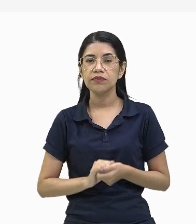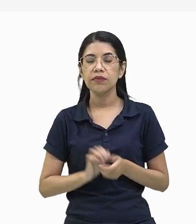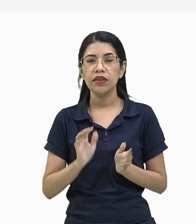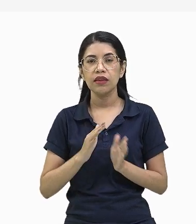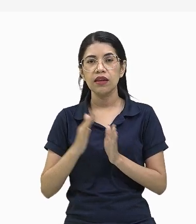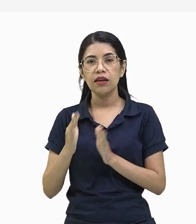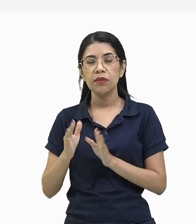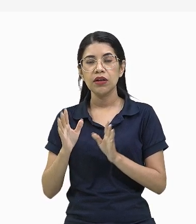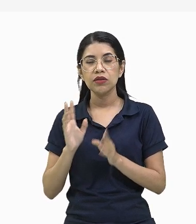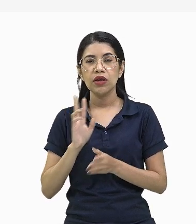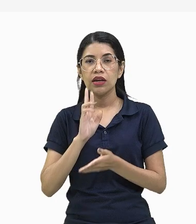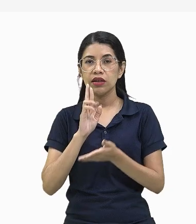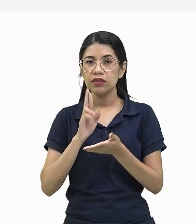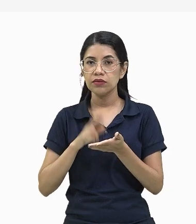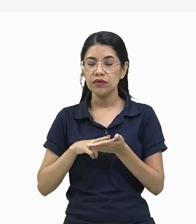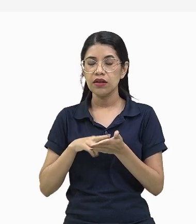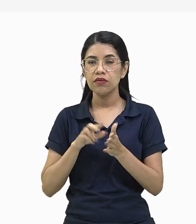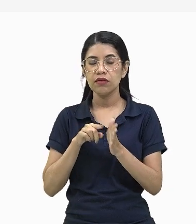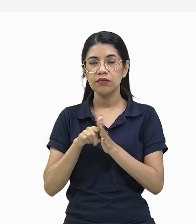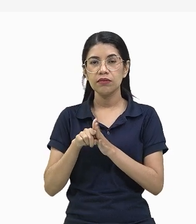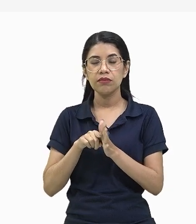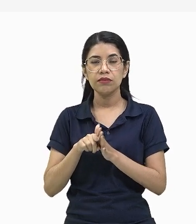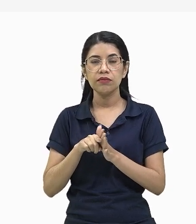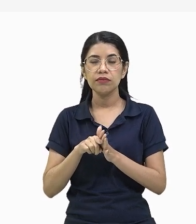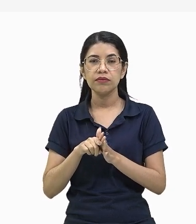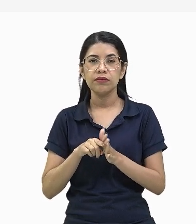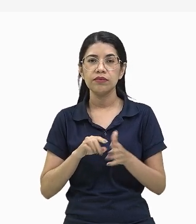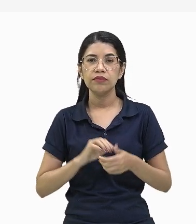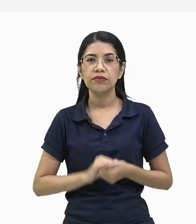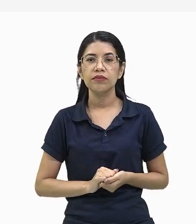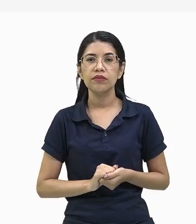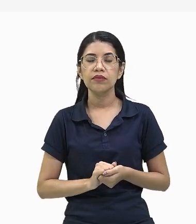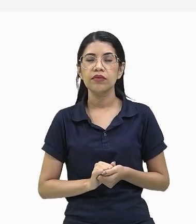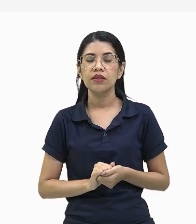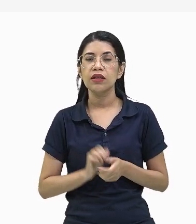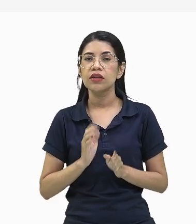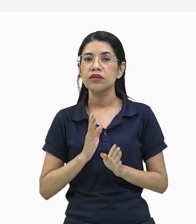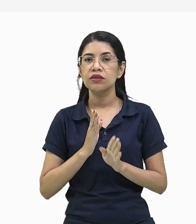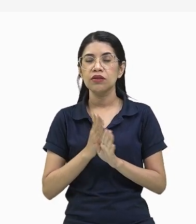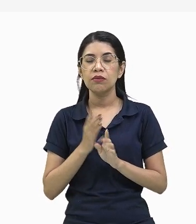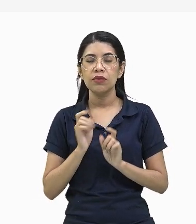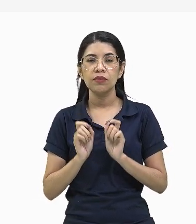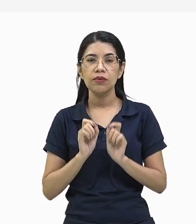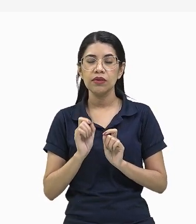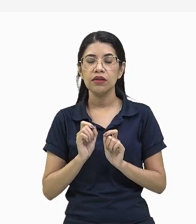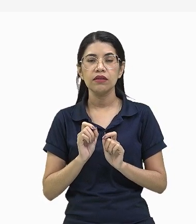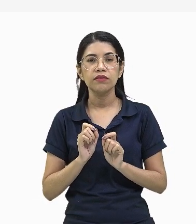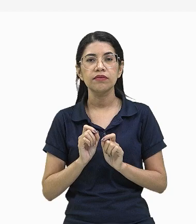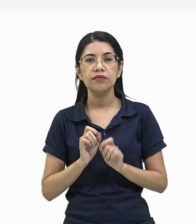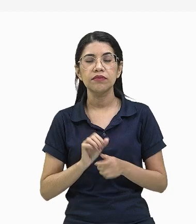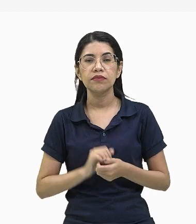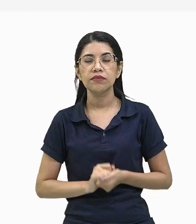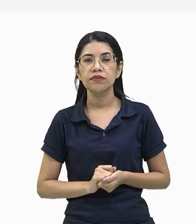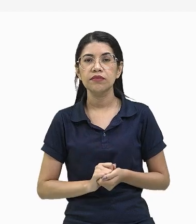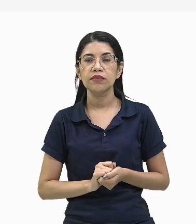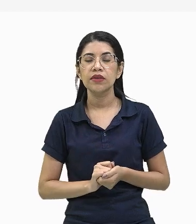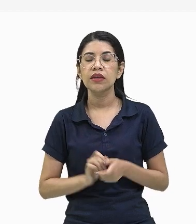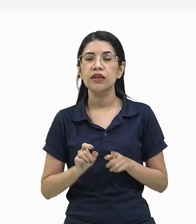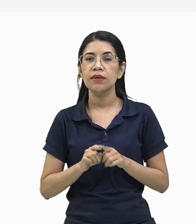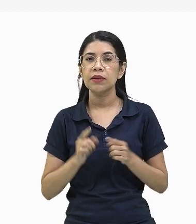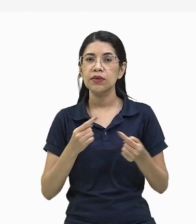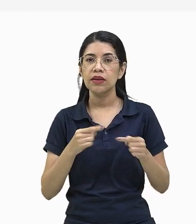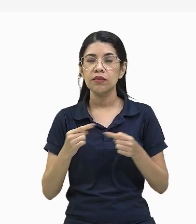ter o resultado dessa pesquisa, né? O que foi descoberto, né? O que é descoberto, a discussão, o